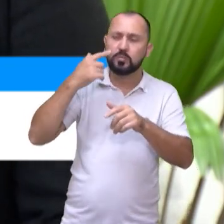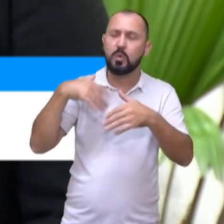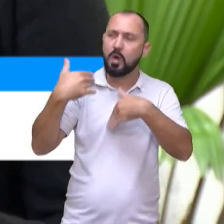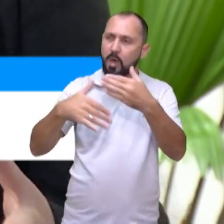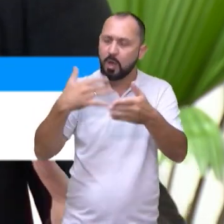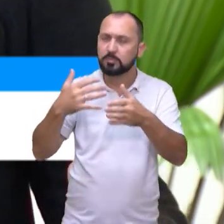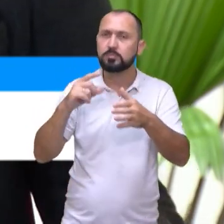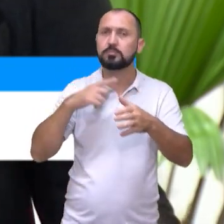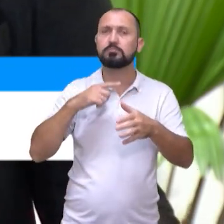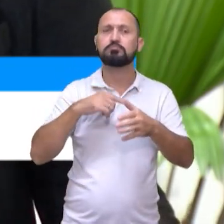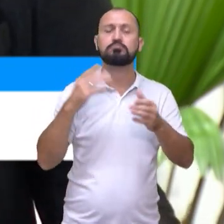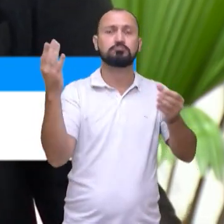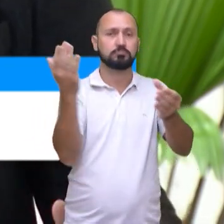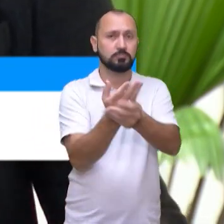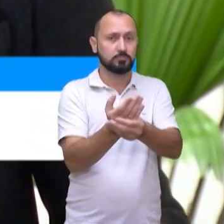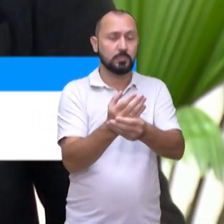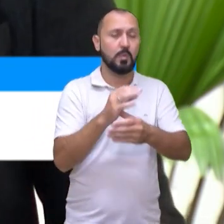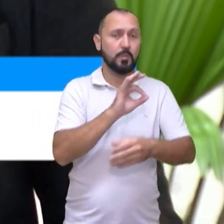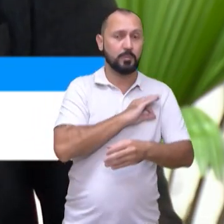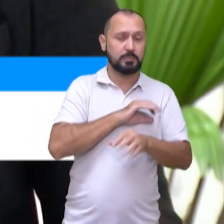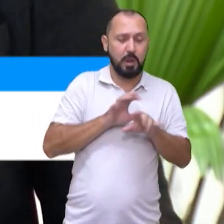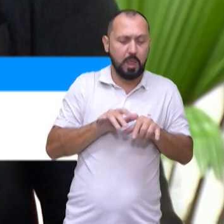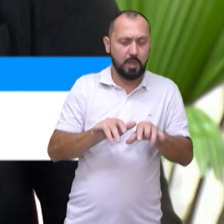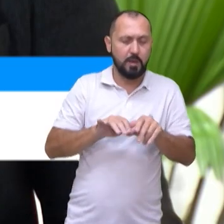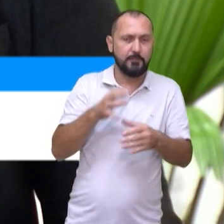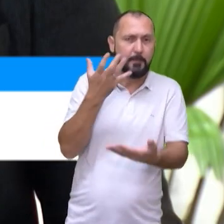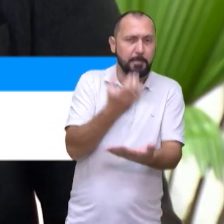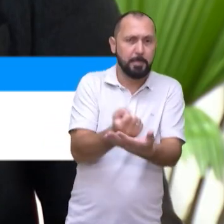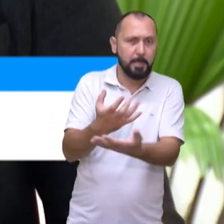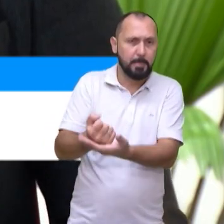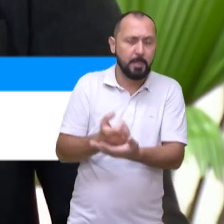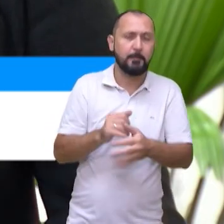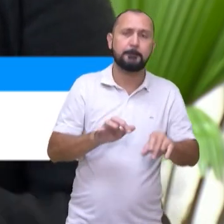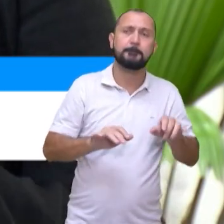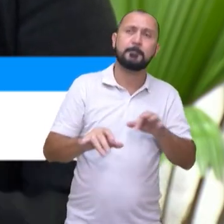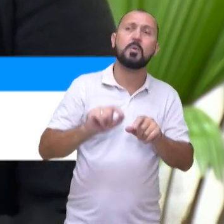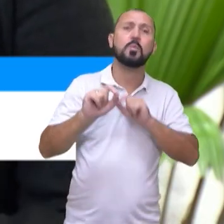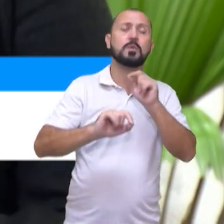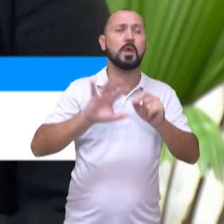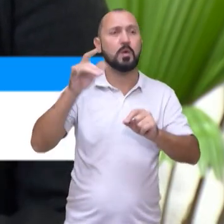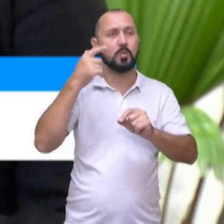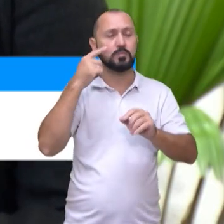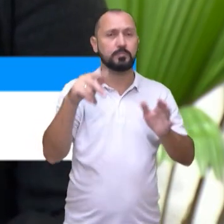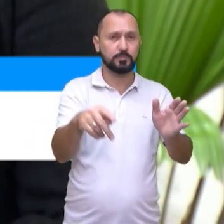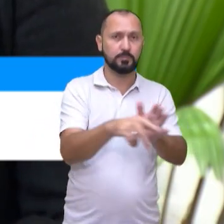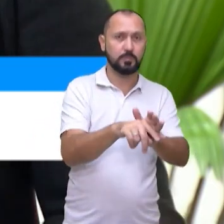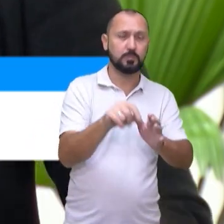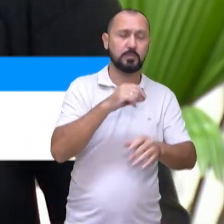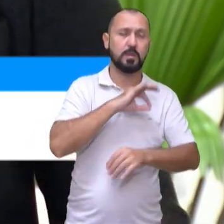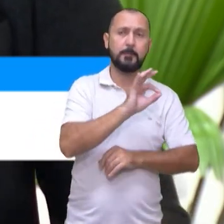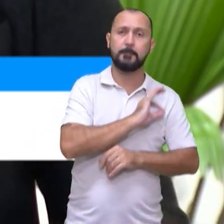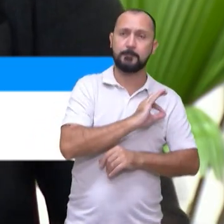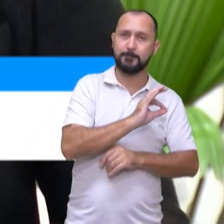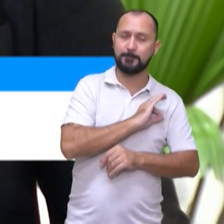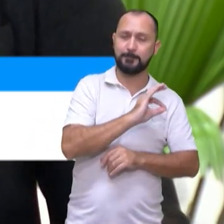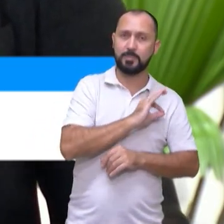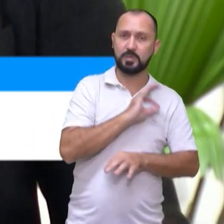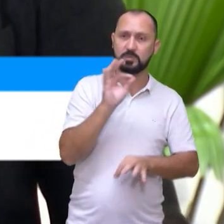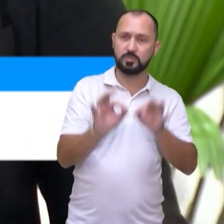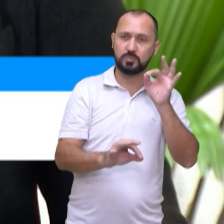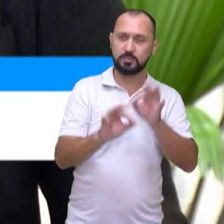documentar e acompanhar o desenvolvimento de processos policiais. Ele materializa os atos de